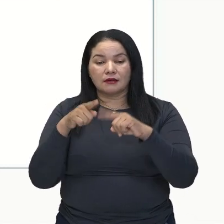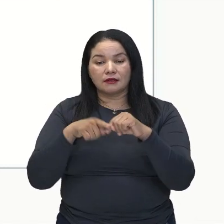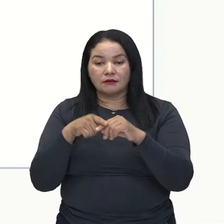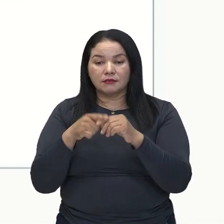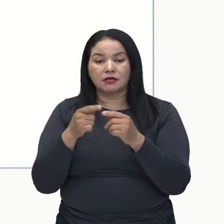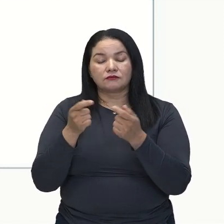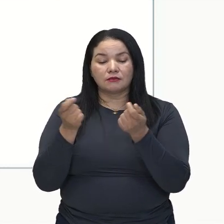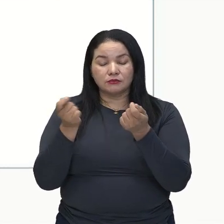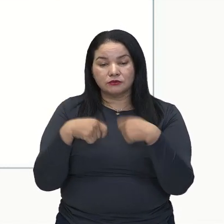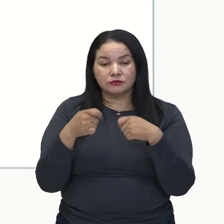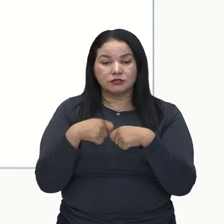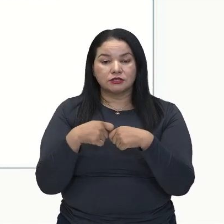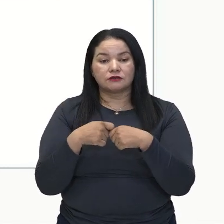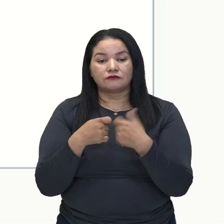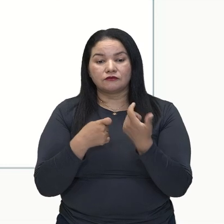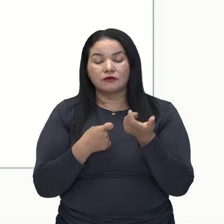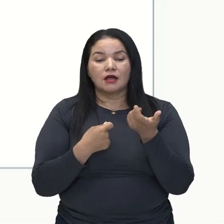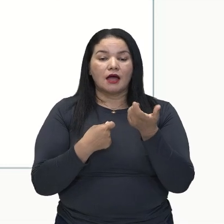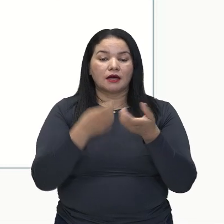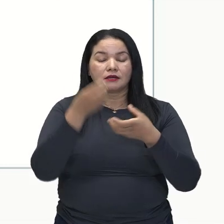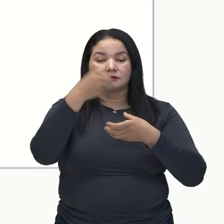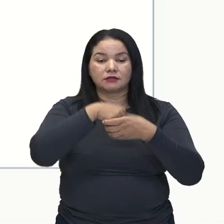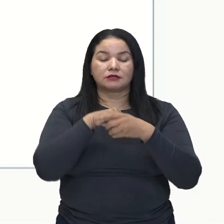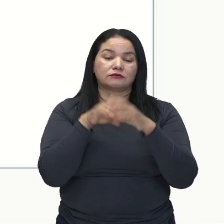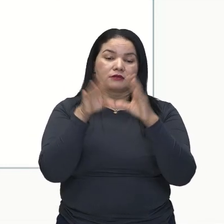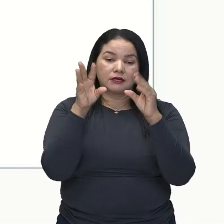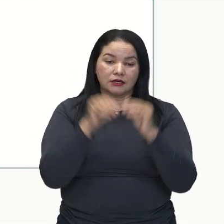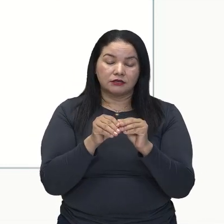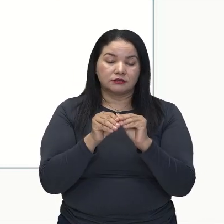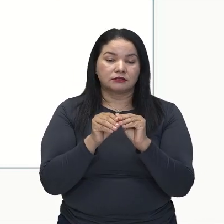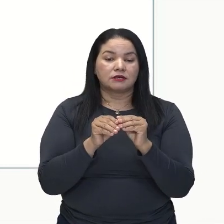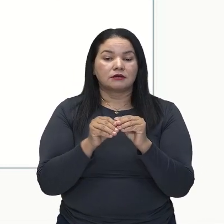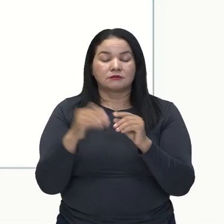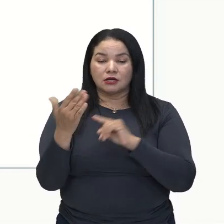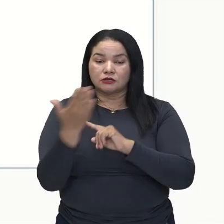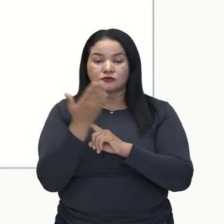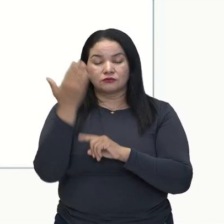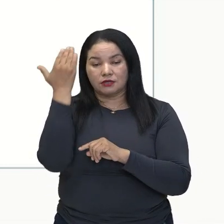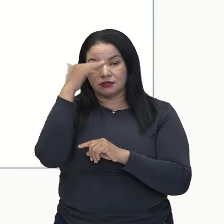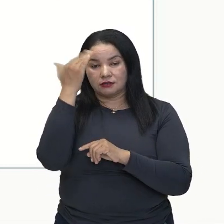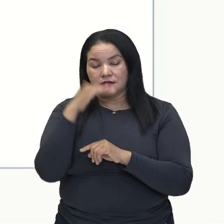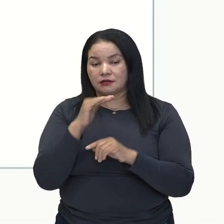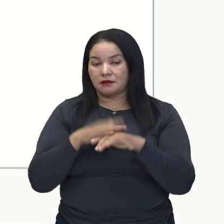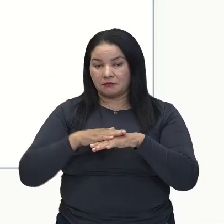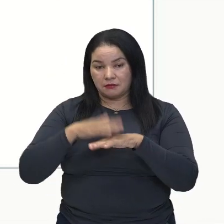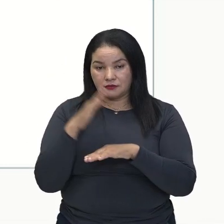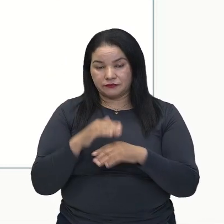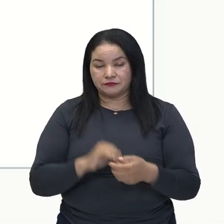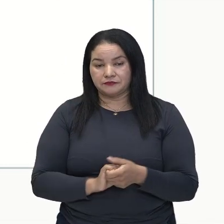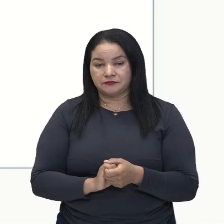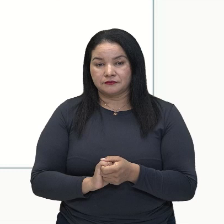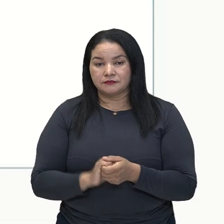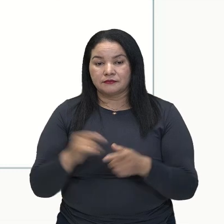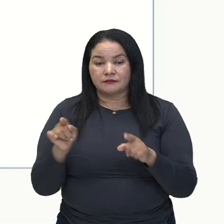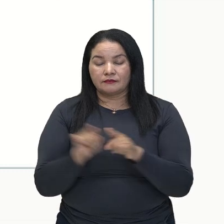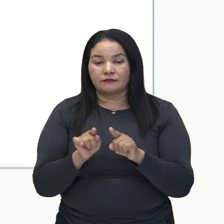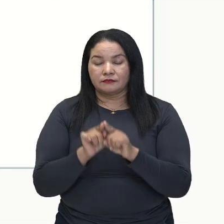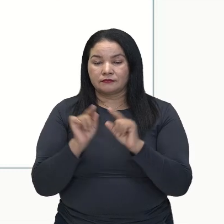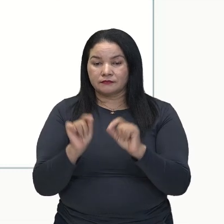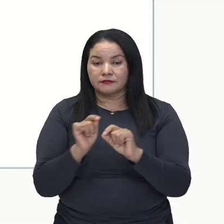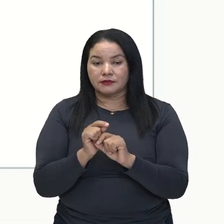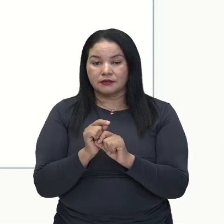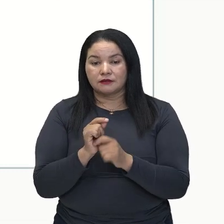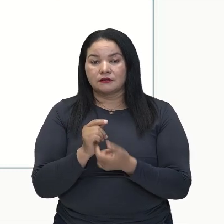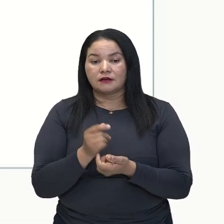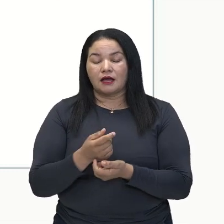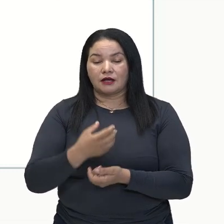parafraseado numa resenha para me ajudar a entender um pouquinho mais. Tendo em vista a privilegiada posição social